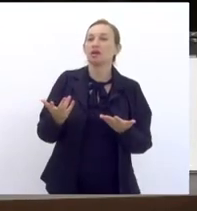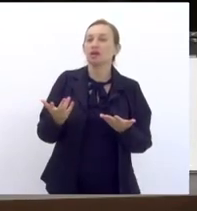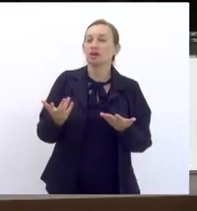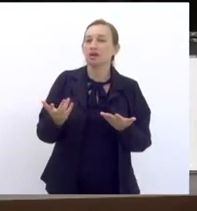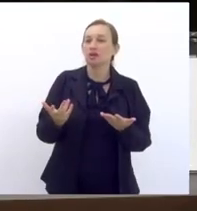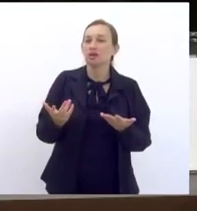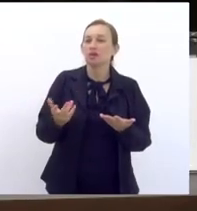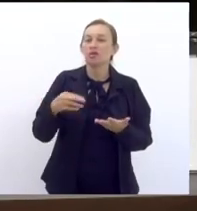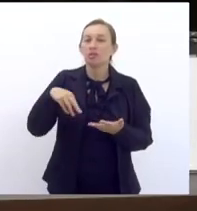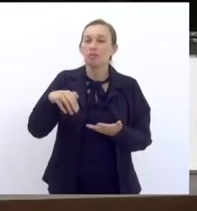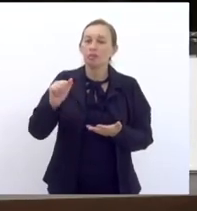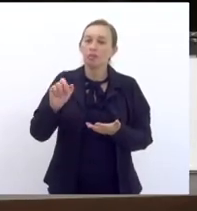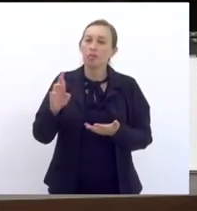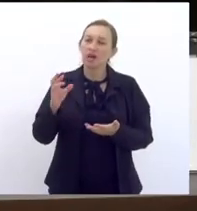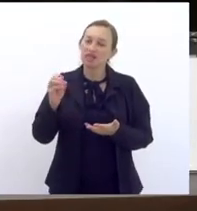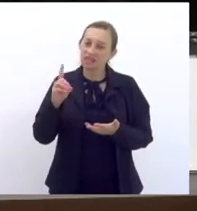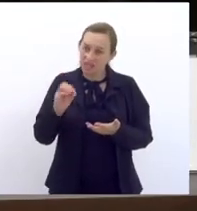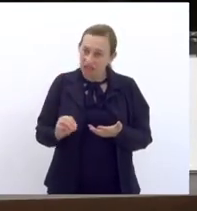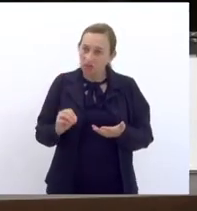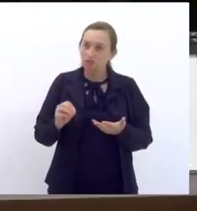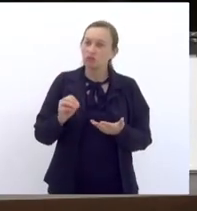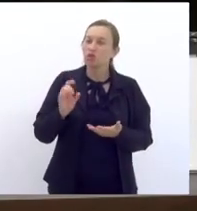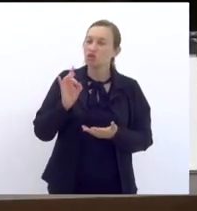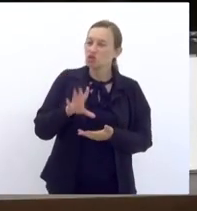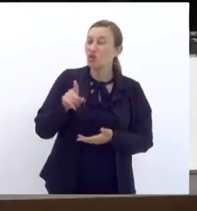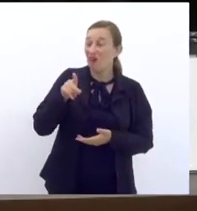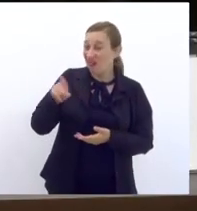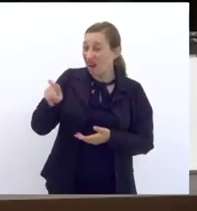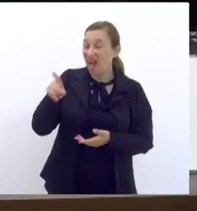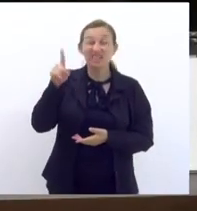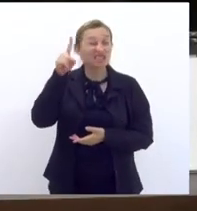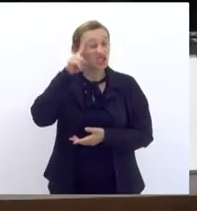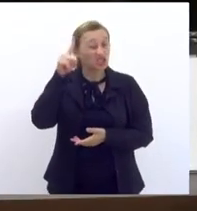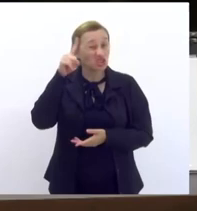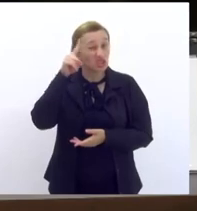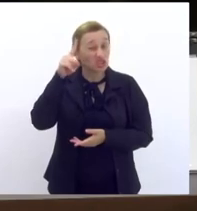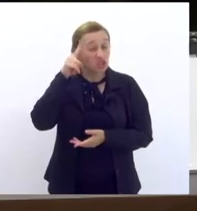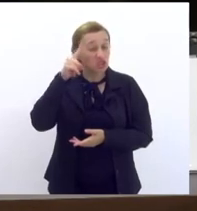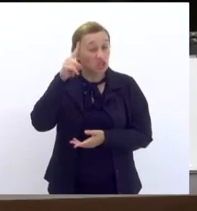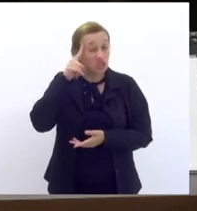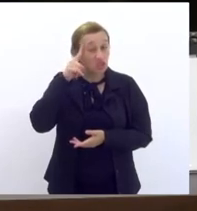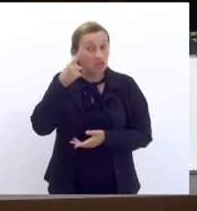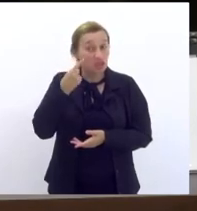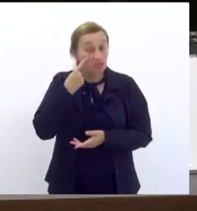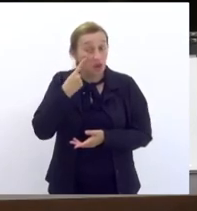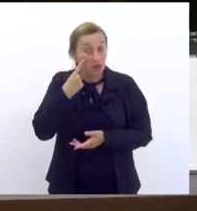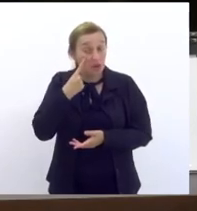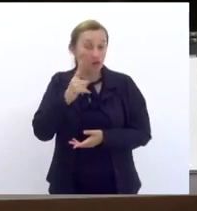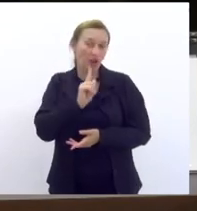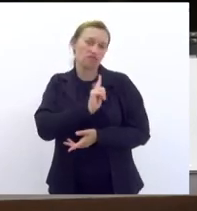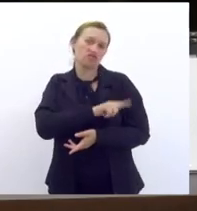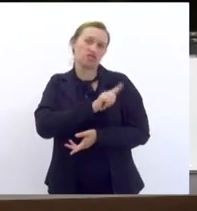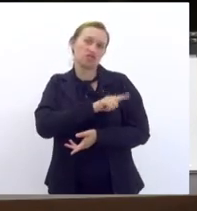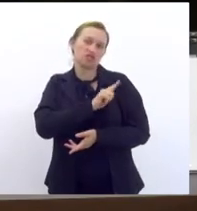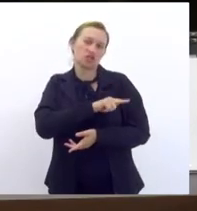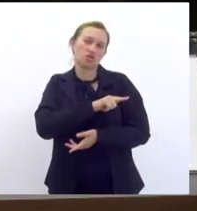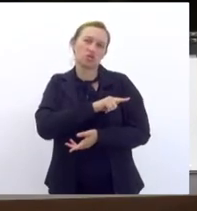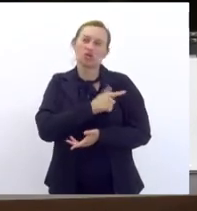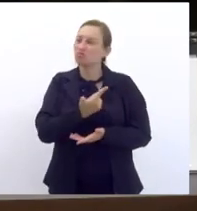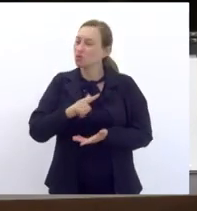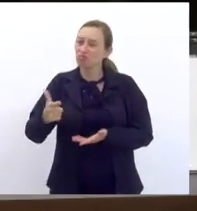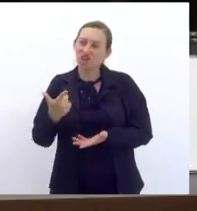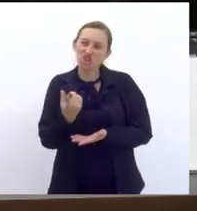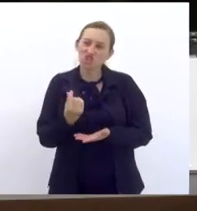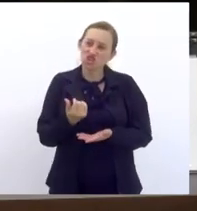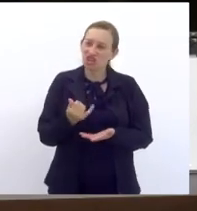Marcelo e só estando lá naquele dia a dia naquela aflição que é uma gestão sem recurso sem